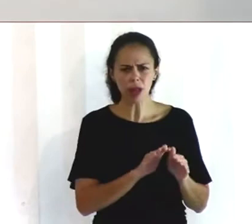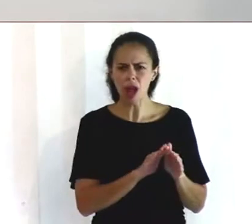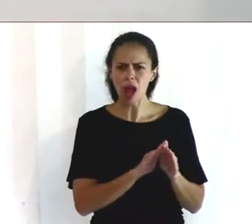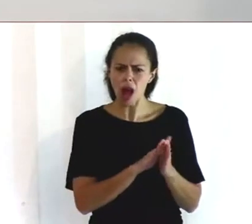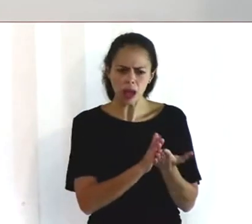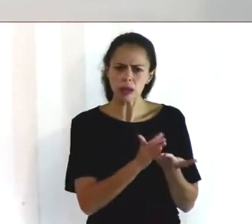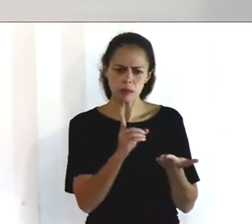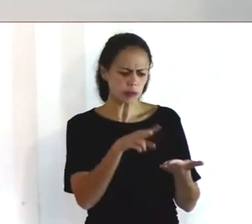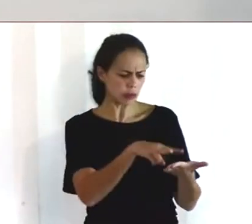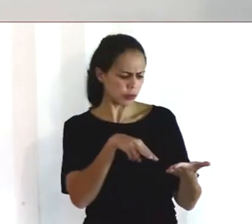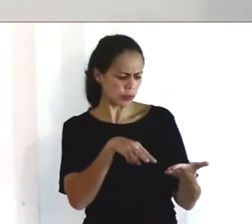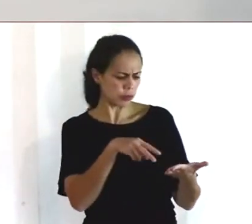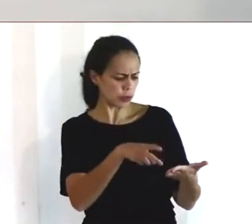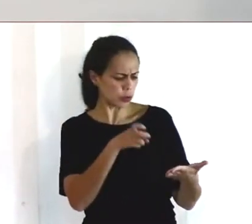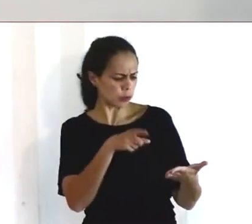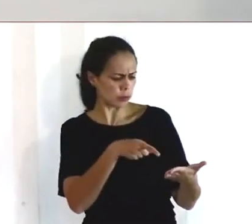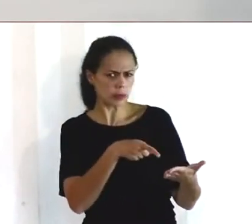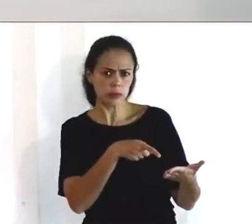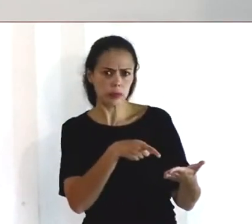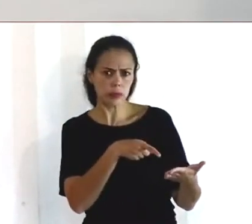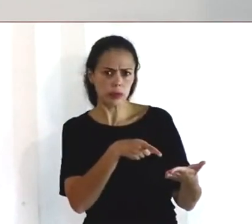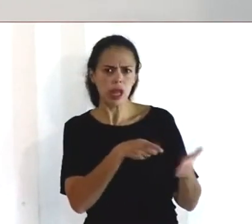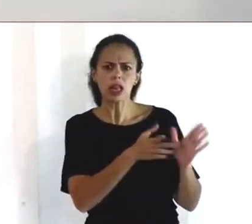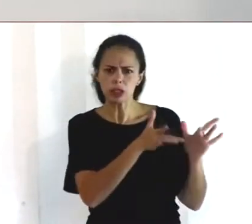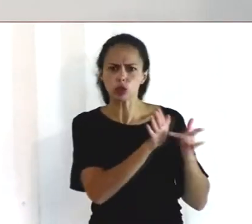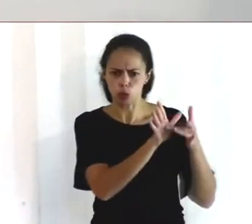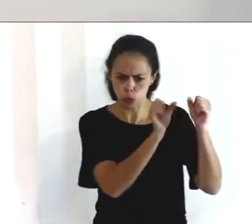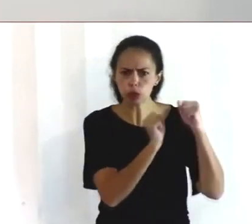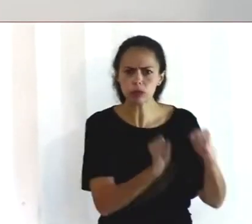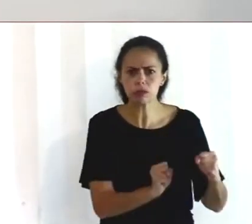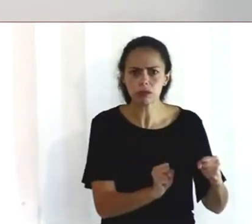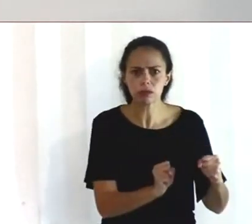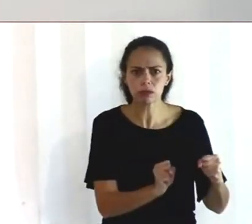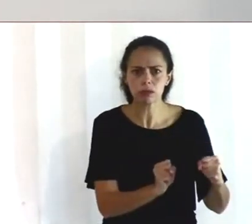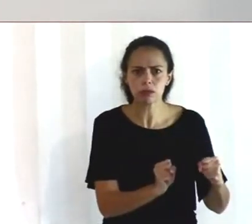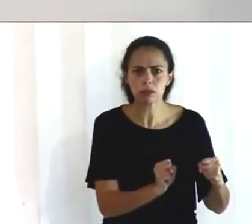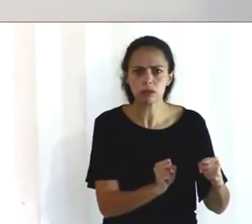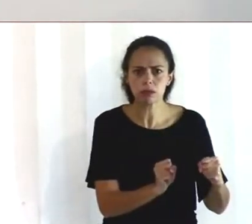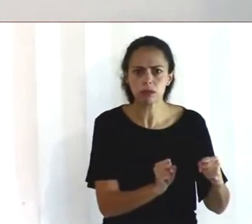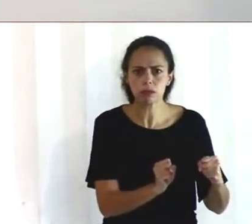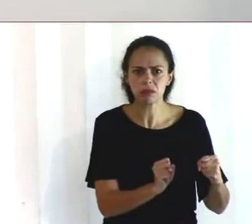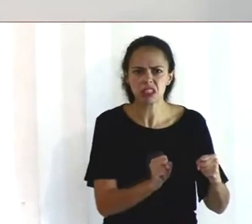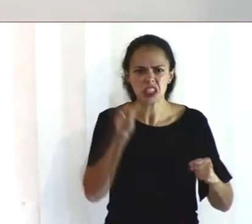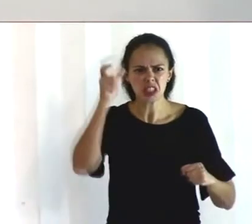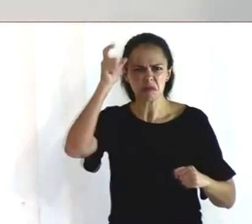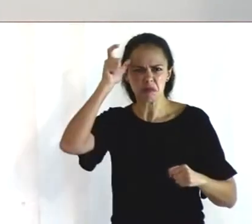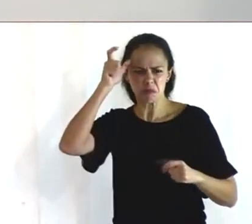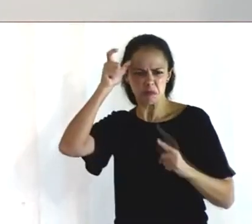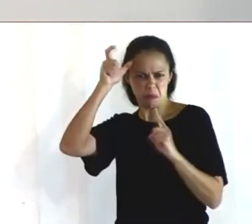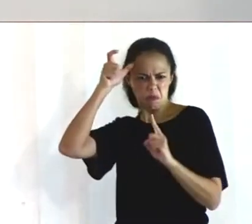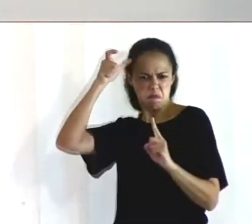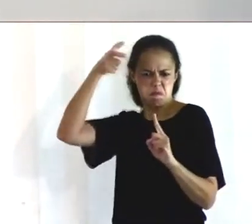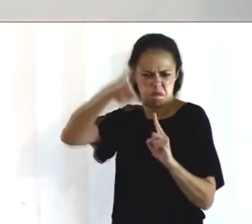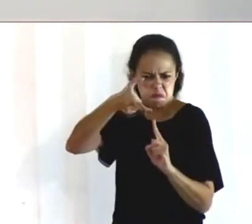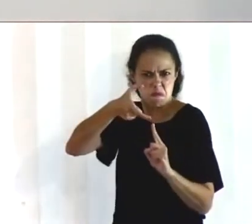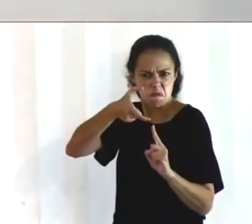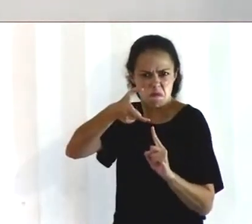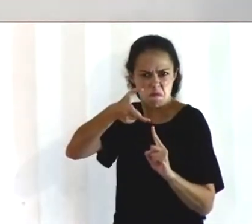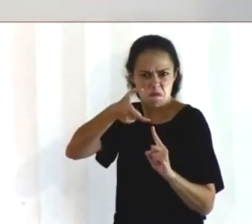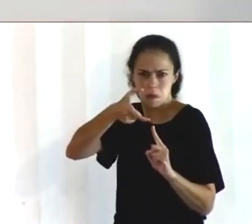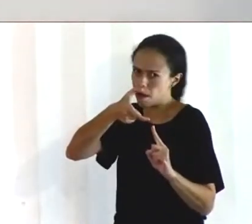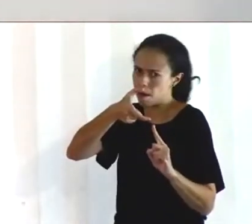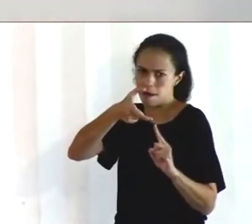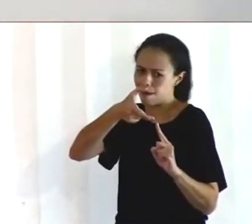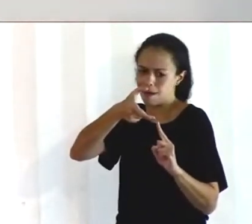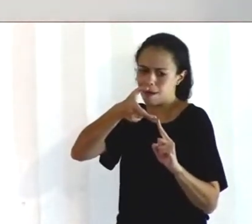poder sobre as hostes do mal, as formas que o maligno tem para combater o seu